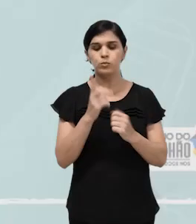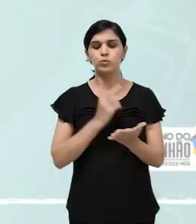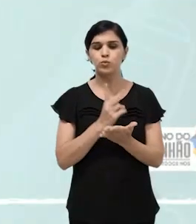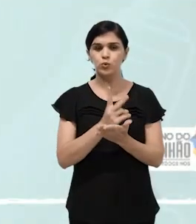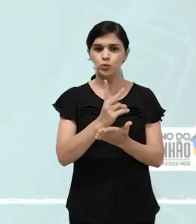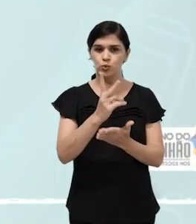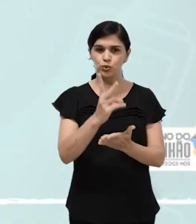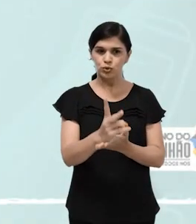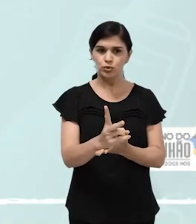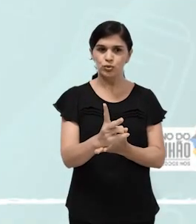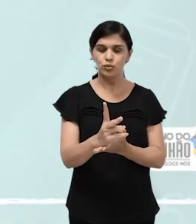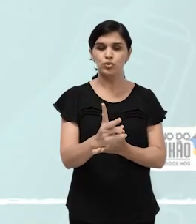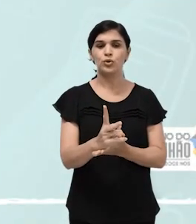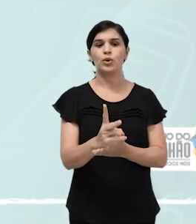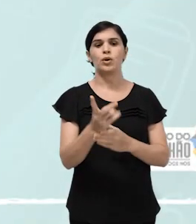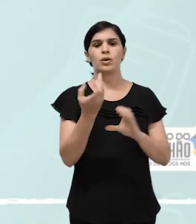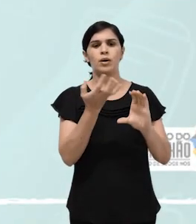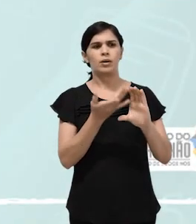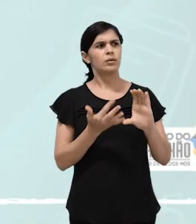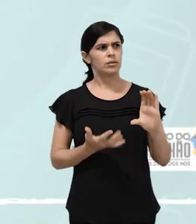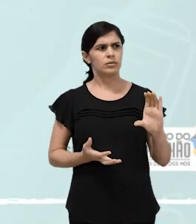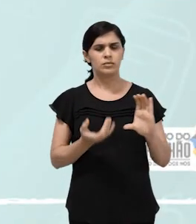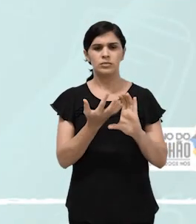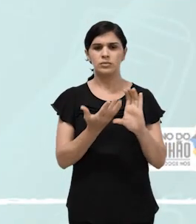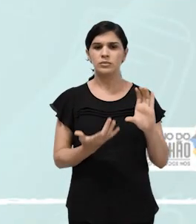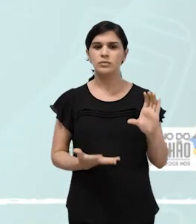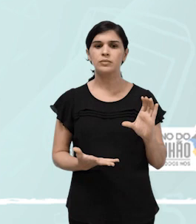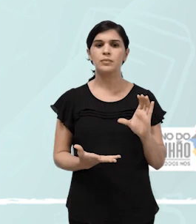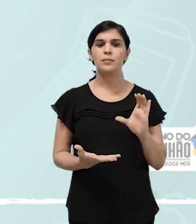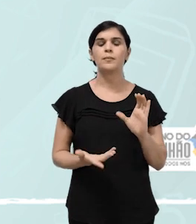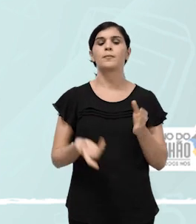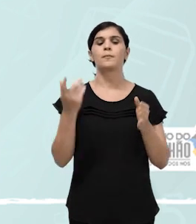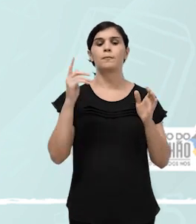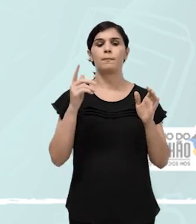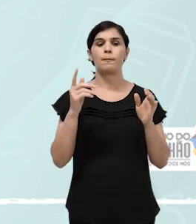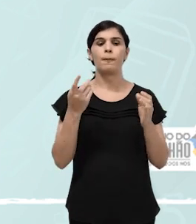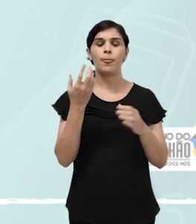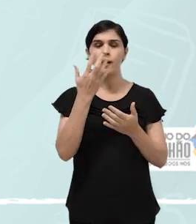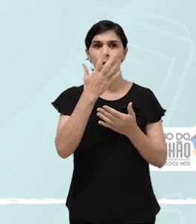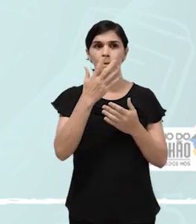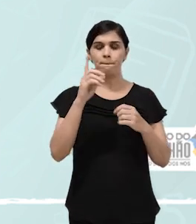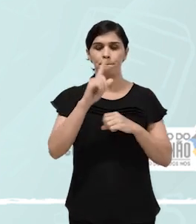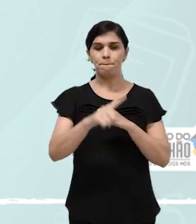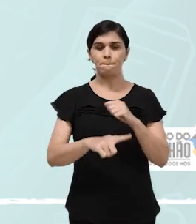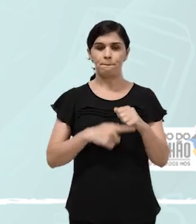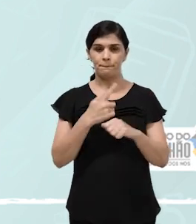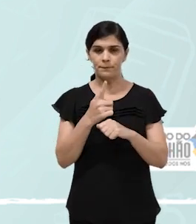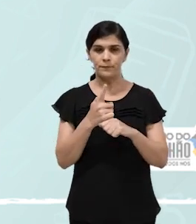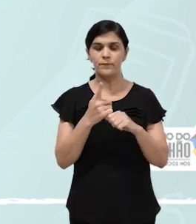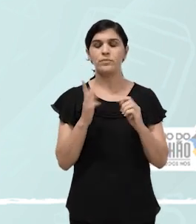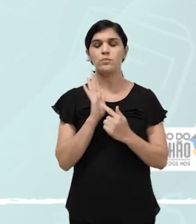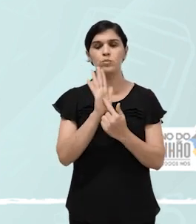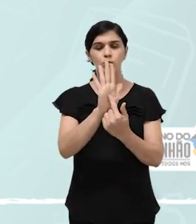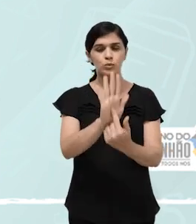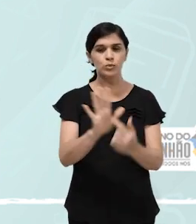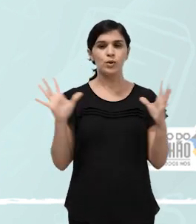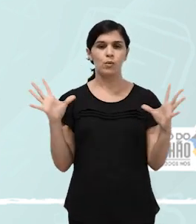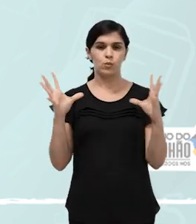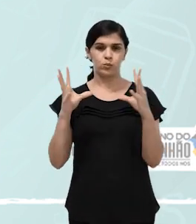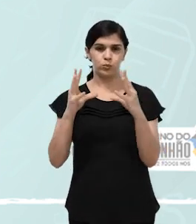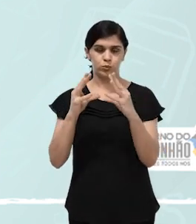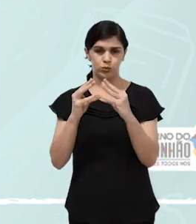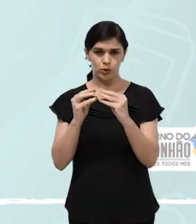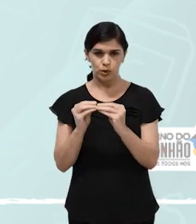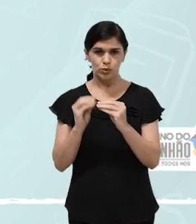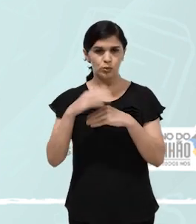as propriedades periódicas. Nós vamos apresentar um resumo, do que a gente já viu